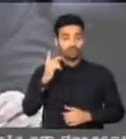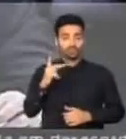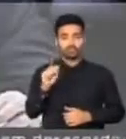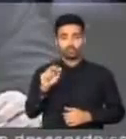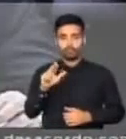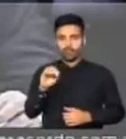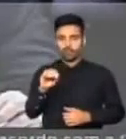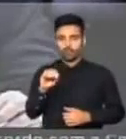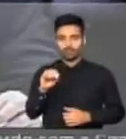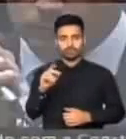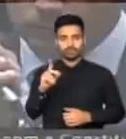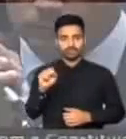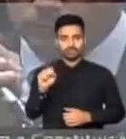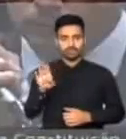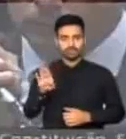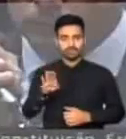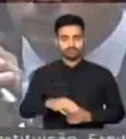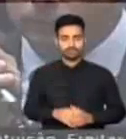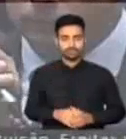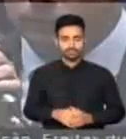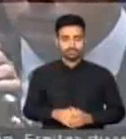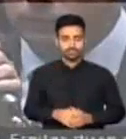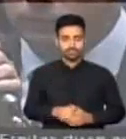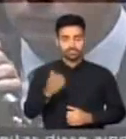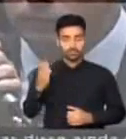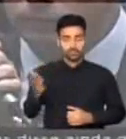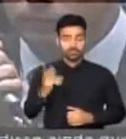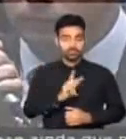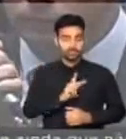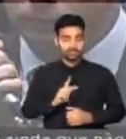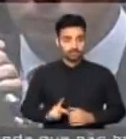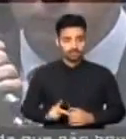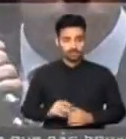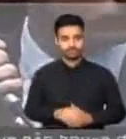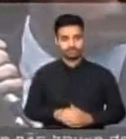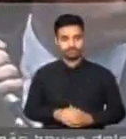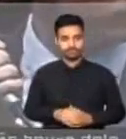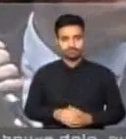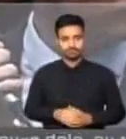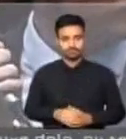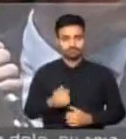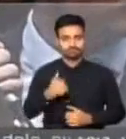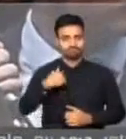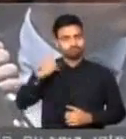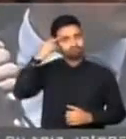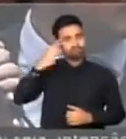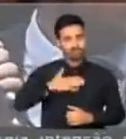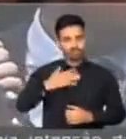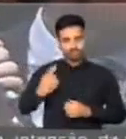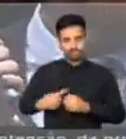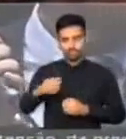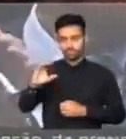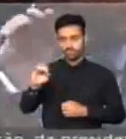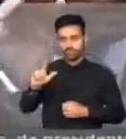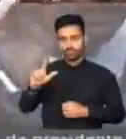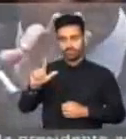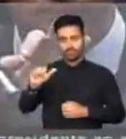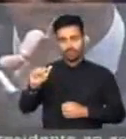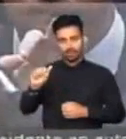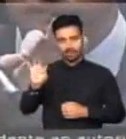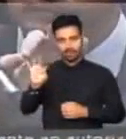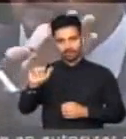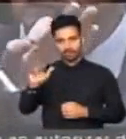Paulo Folheto, do PSB. Presidente, em nome da minha querida cidade de Colatina, de